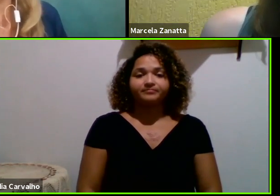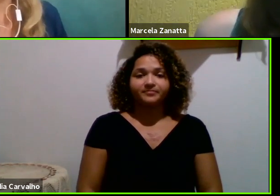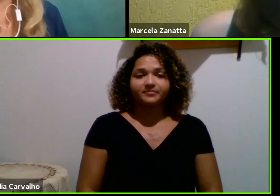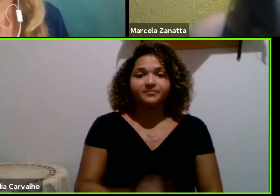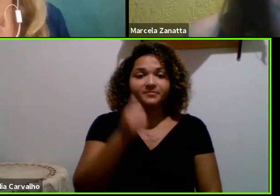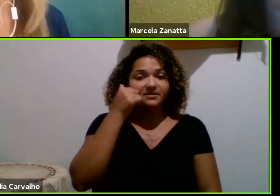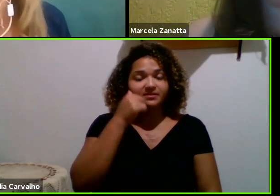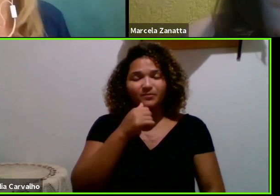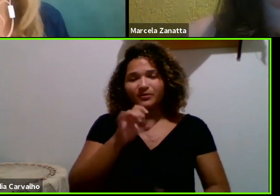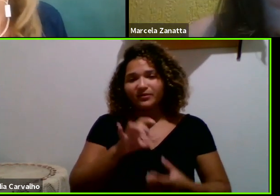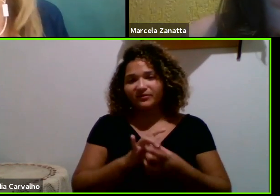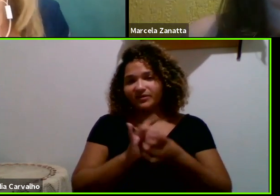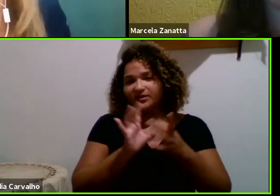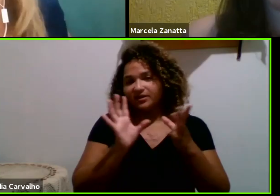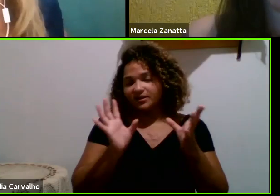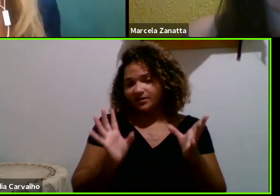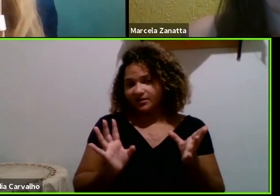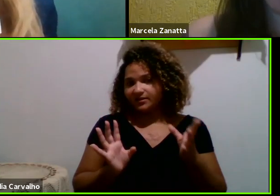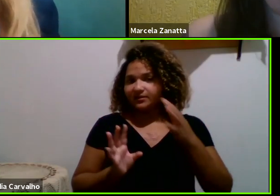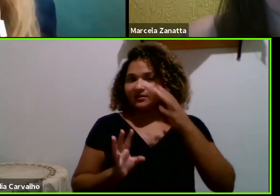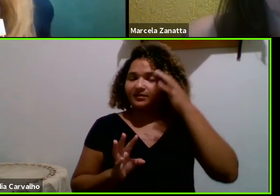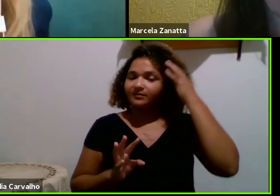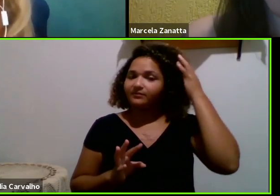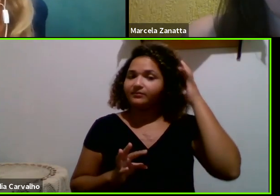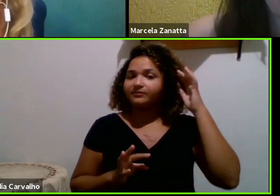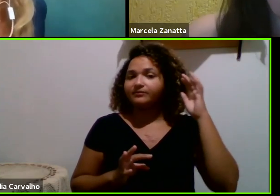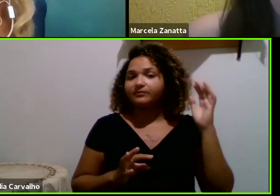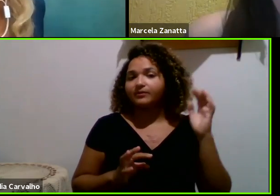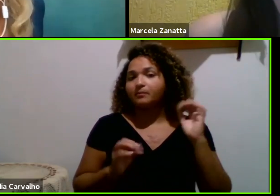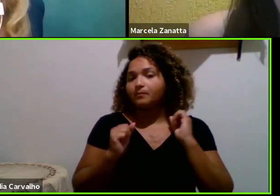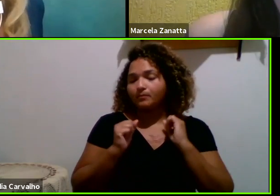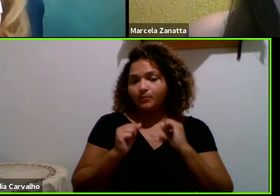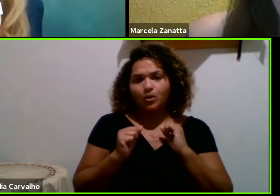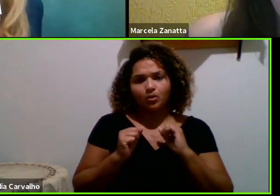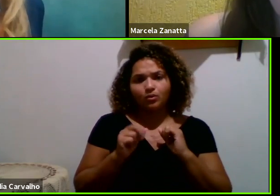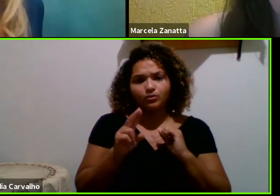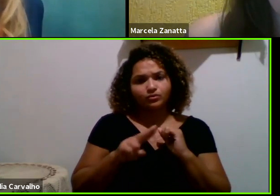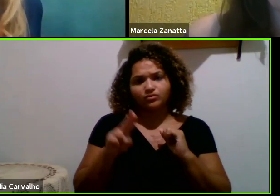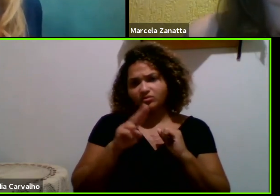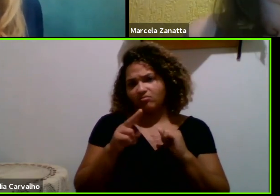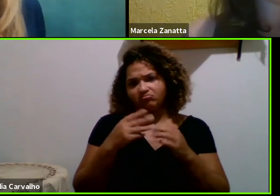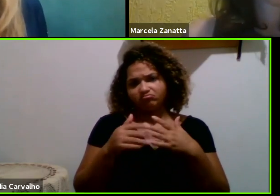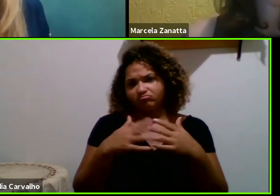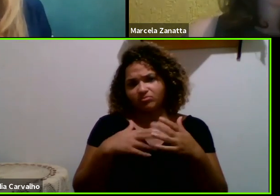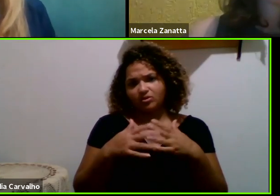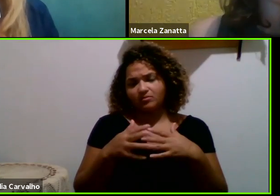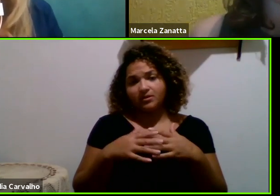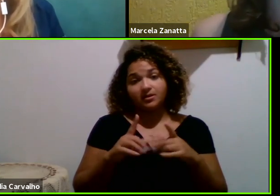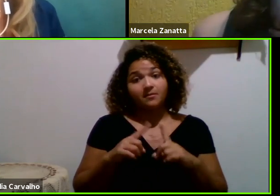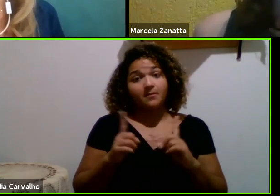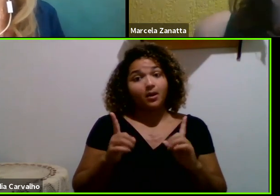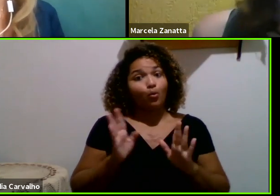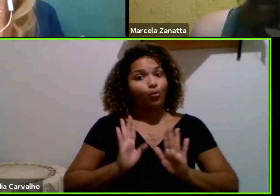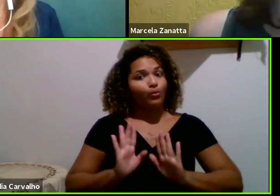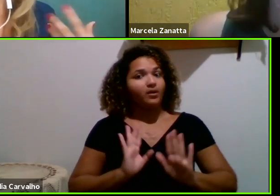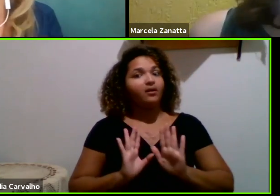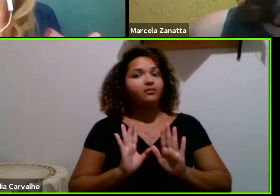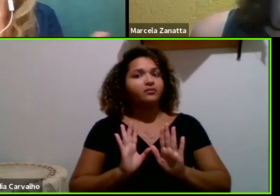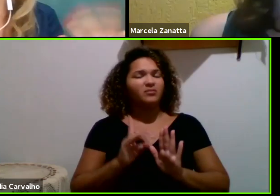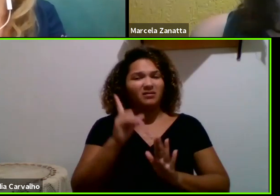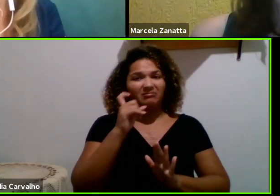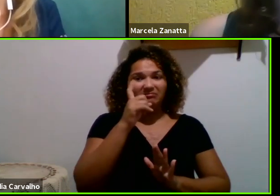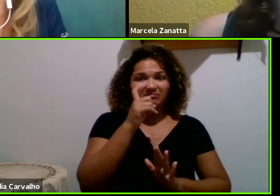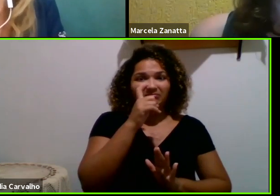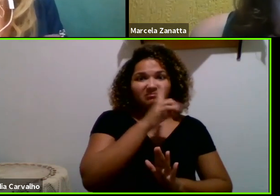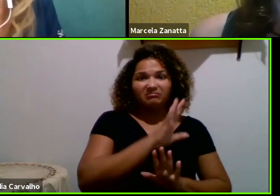livre, tá? Então, o repouso ele pode ser usado em qualquer período, porque a gente tem que tomar cuidado para não estressar a mulher, né? Se eu começar a ficar